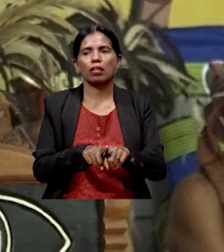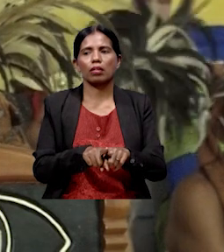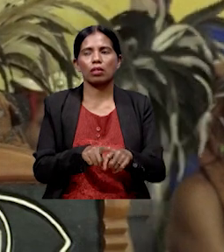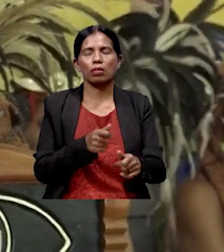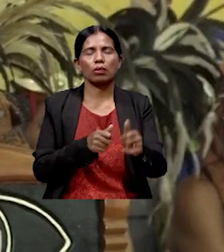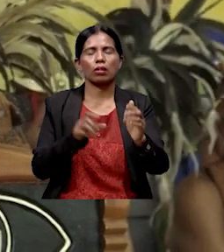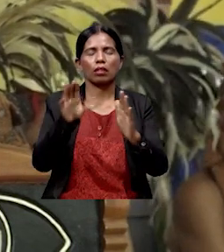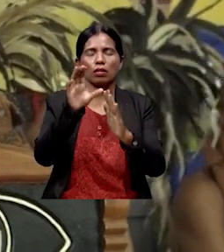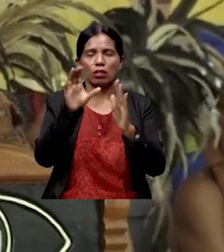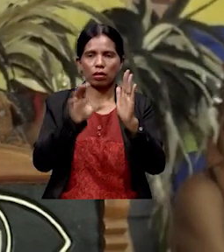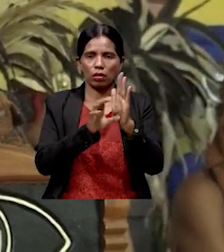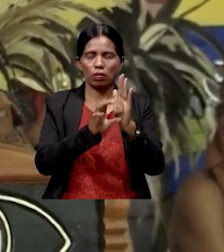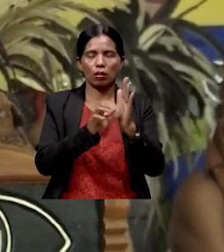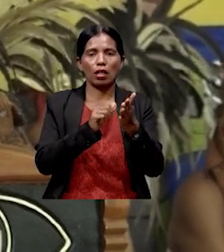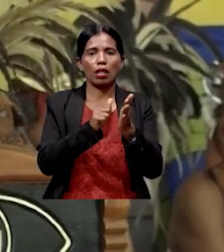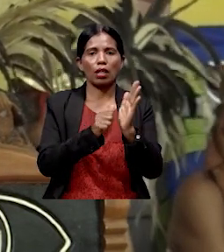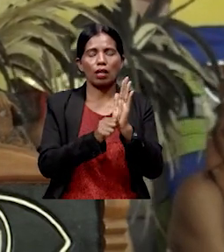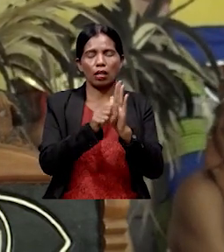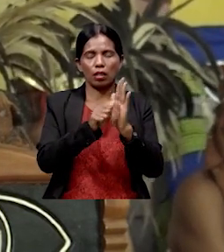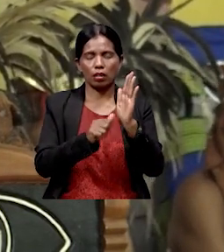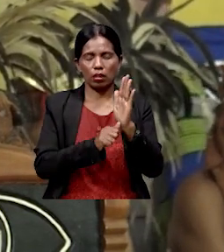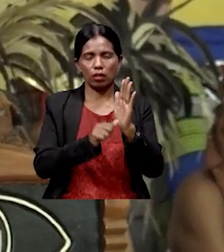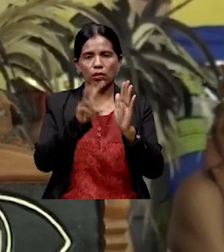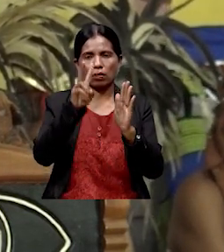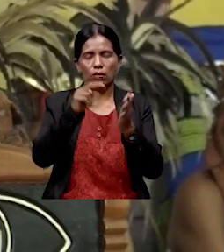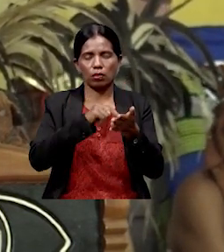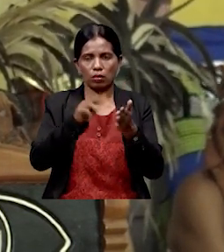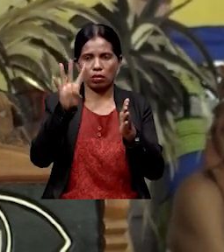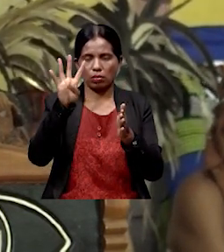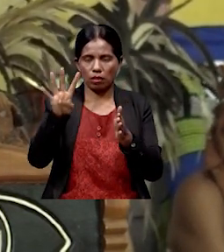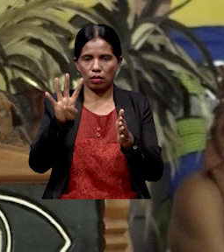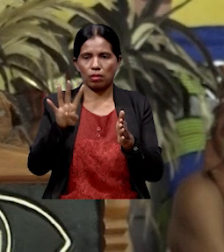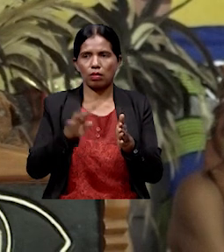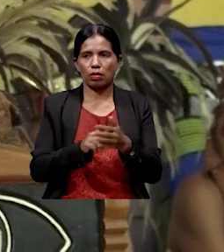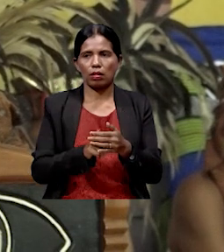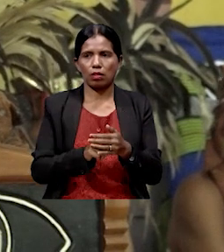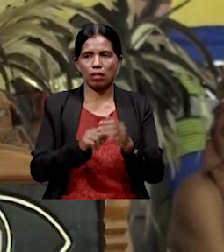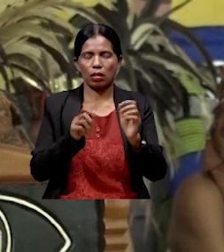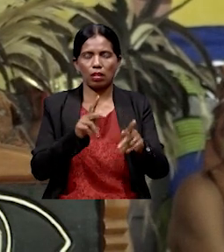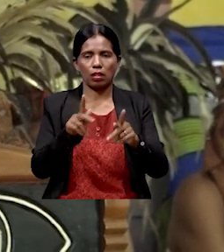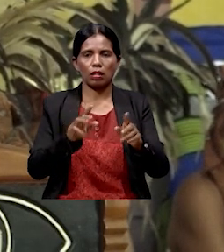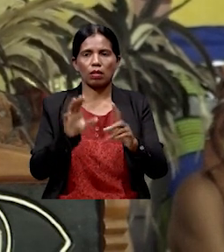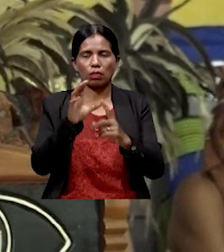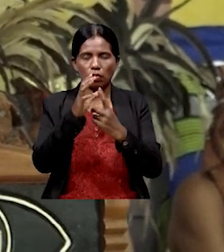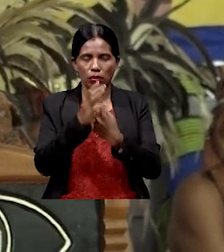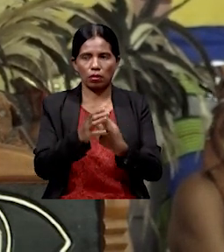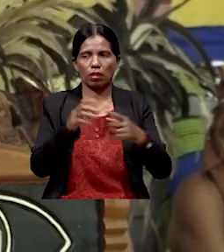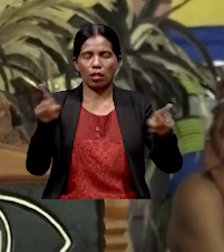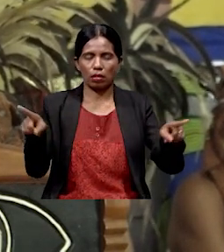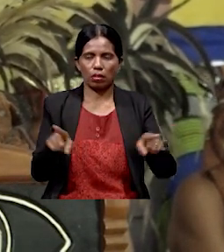a ti no dois, como quatro catapinhadores culturais que vê, saímos